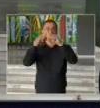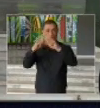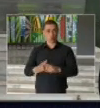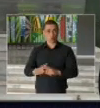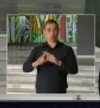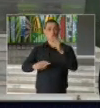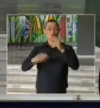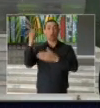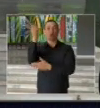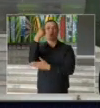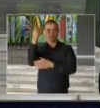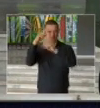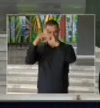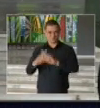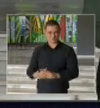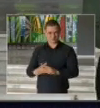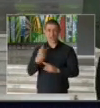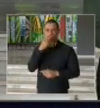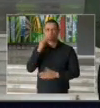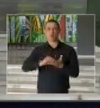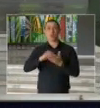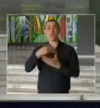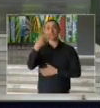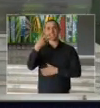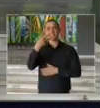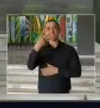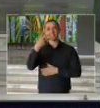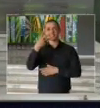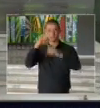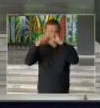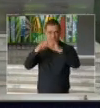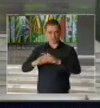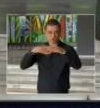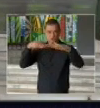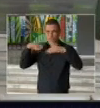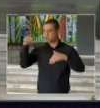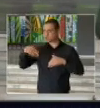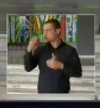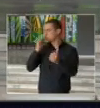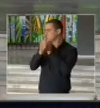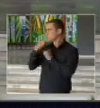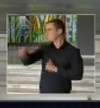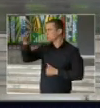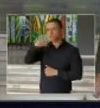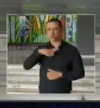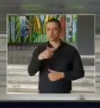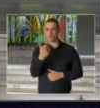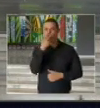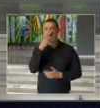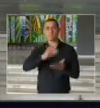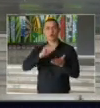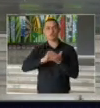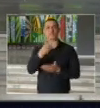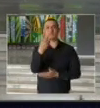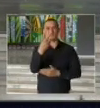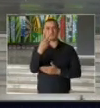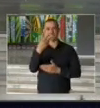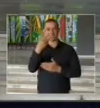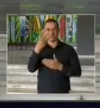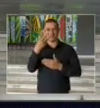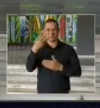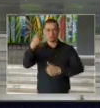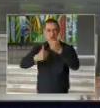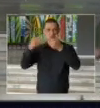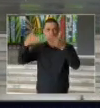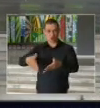PC? Você está no seu notebook? Aproxime e você vai ouvir esse programa, que é de televisão e em rádio.